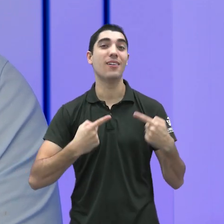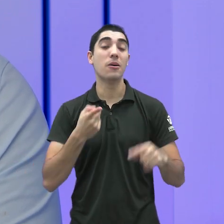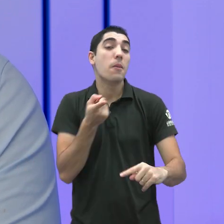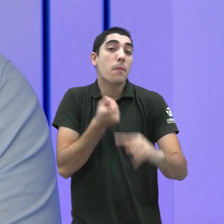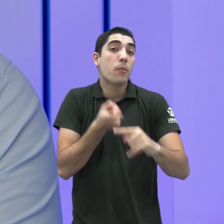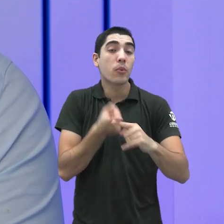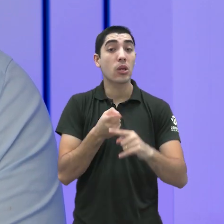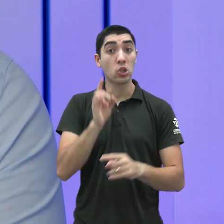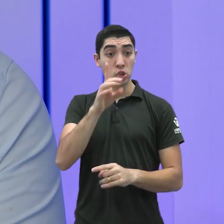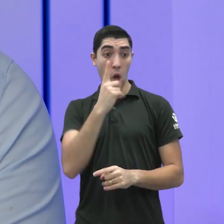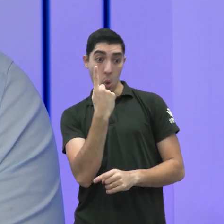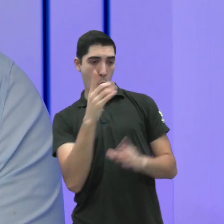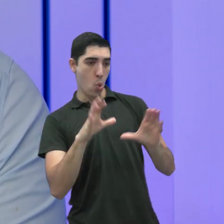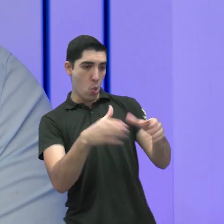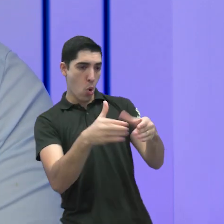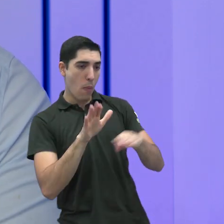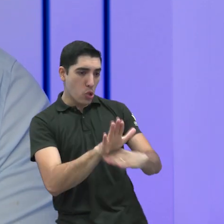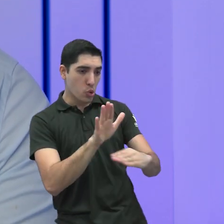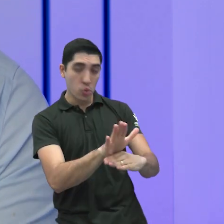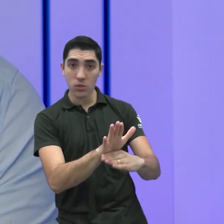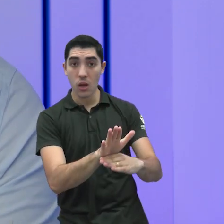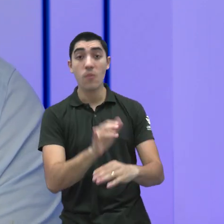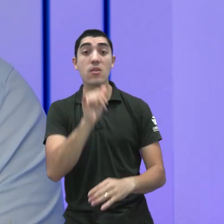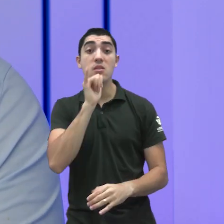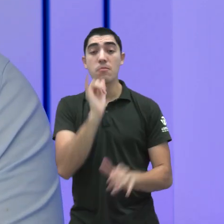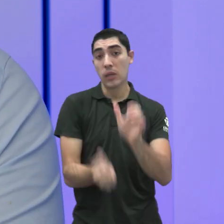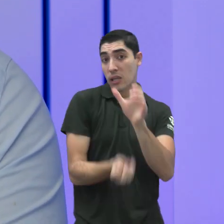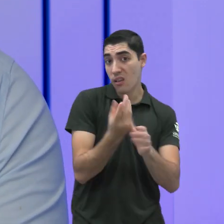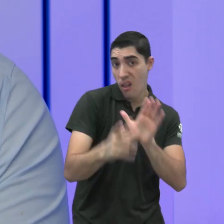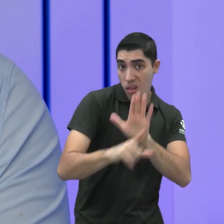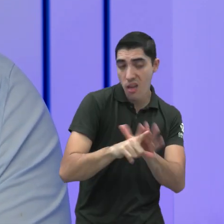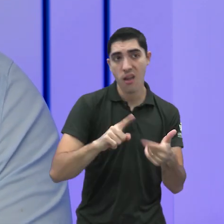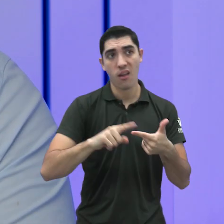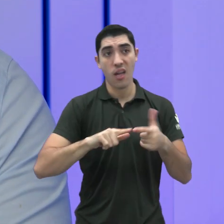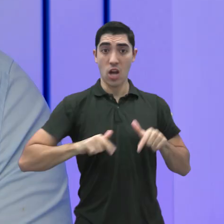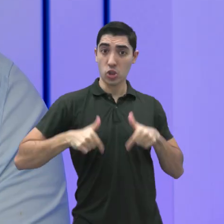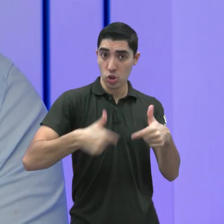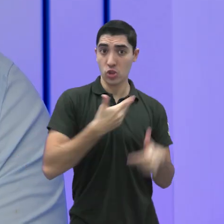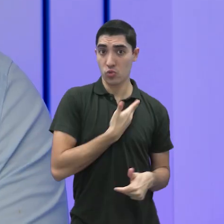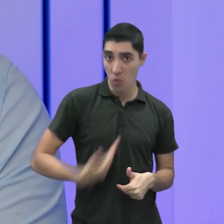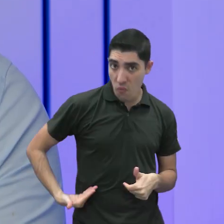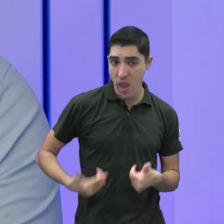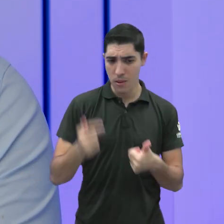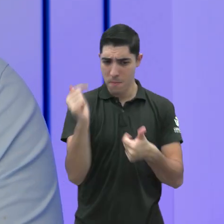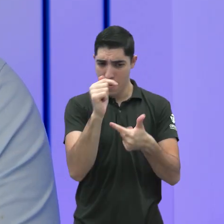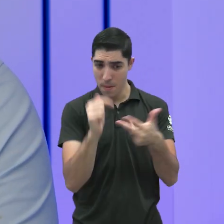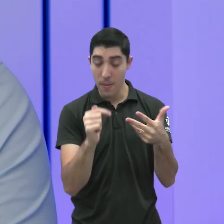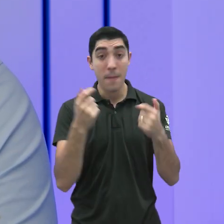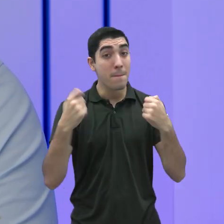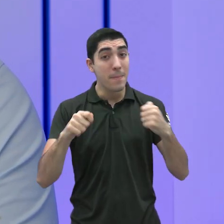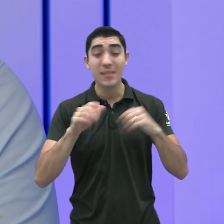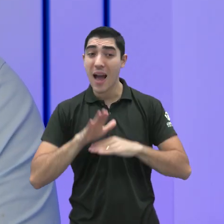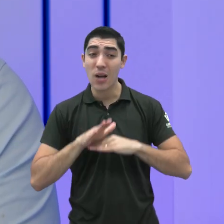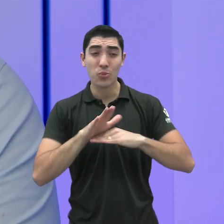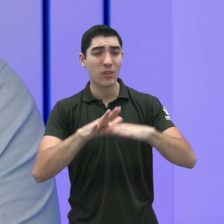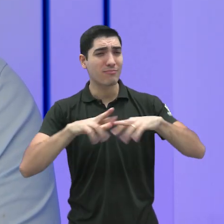pública que atenda não somente um grupo específico. Quando você diz política pública de cidade, de município, você tem que atender as